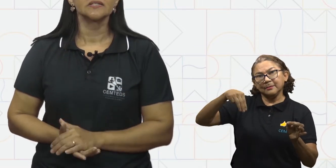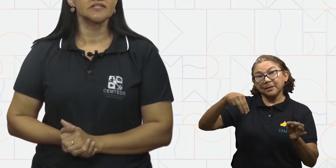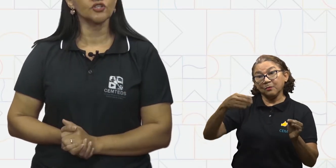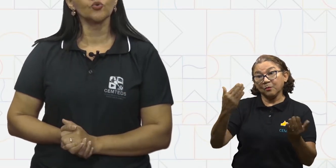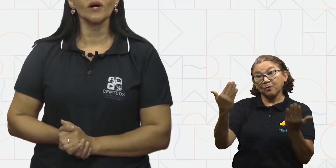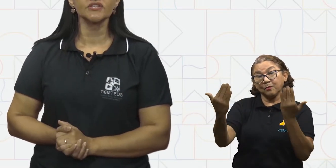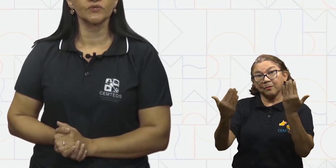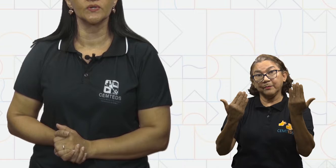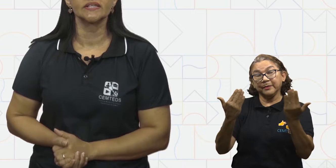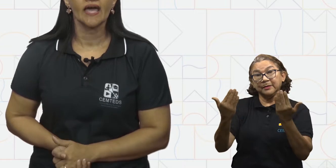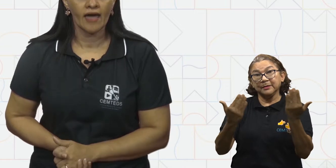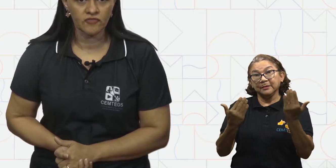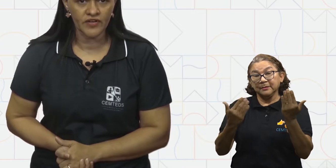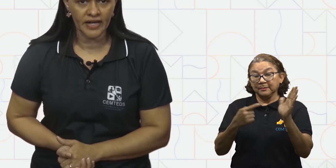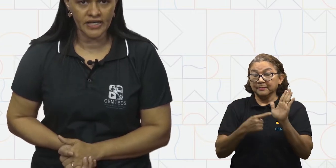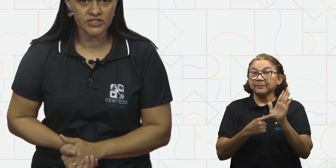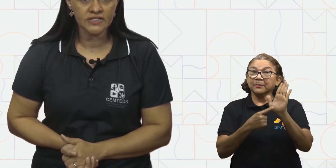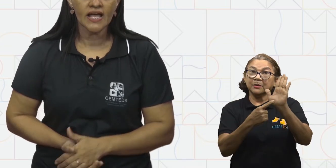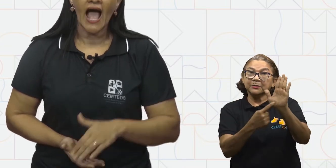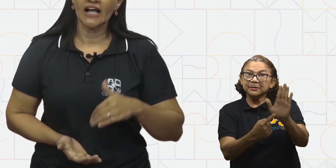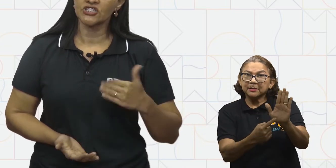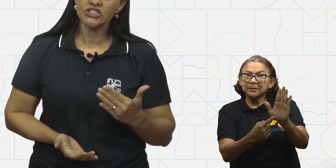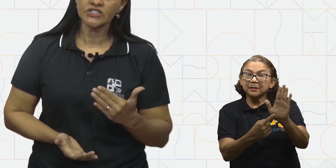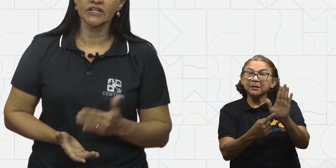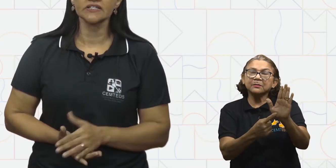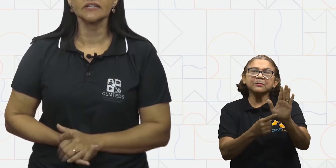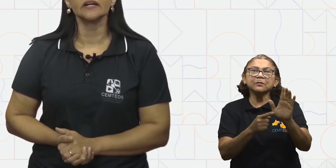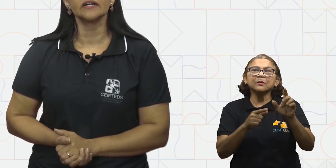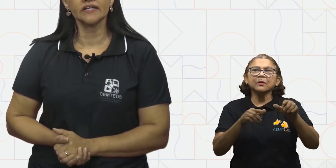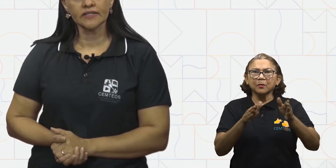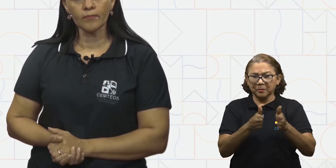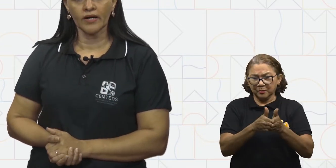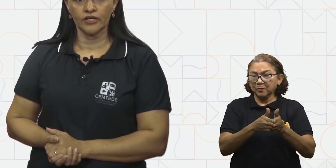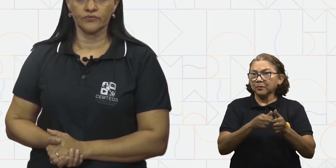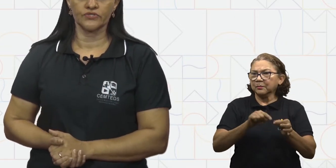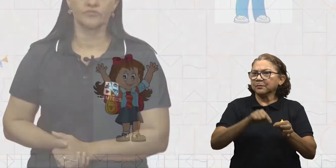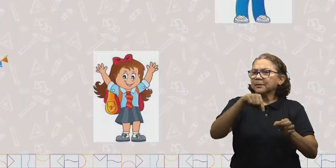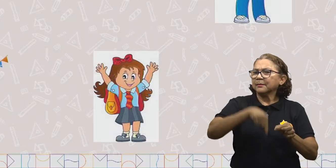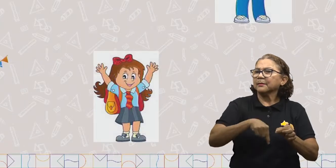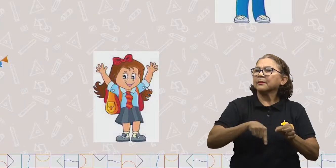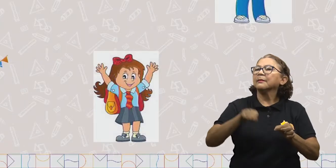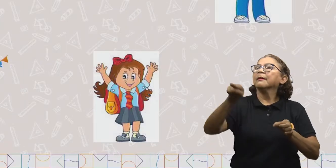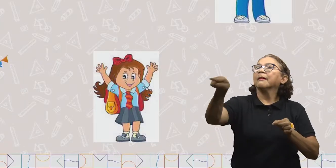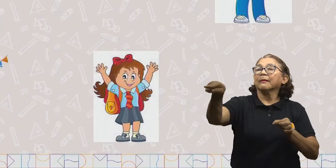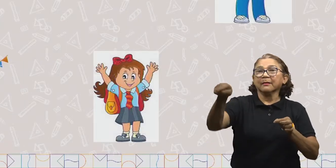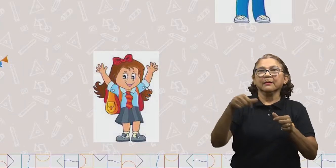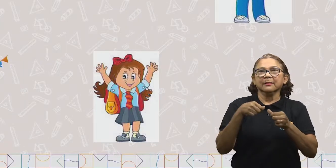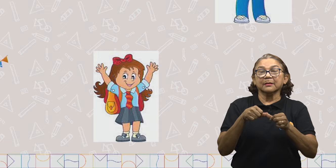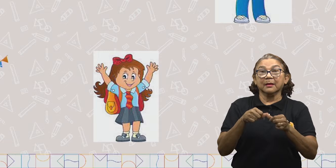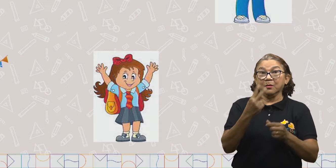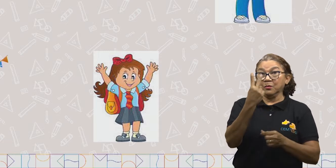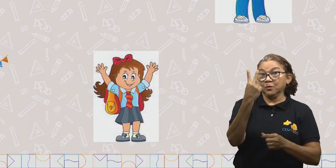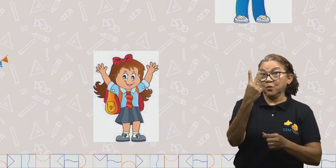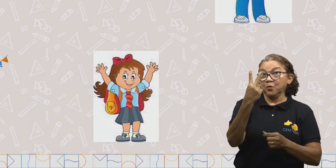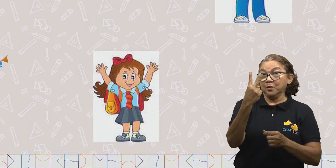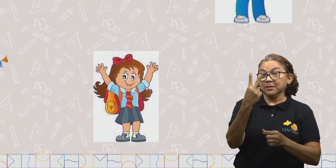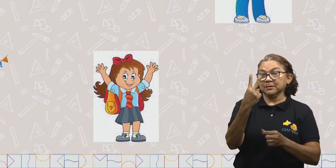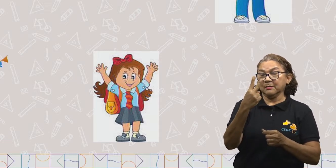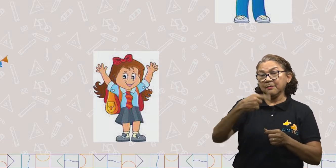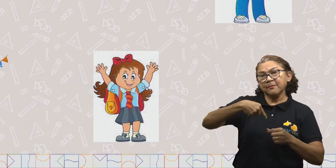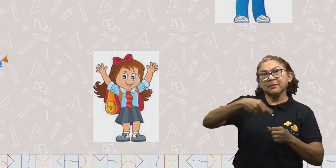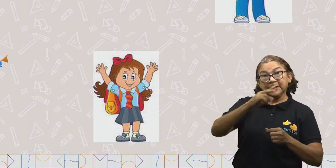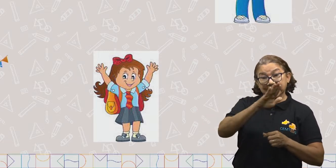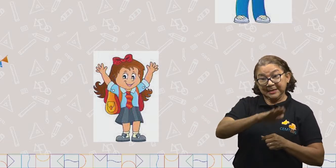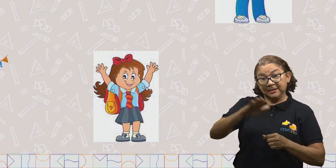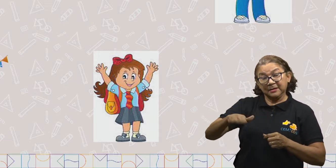comparar situações referentes à distância e tamanhos. Aqui temos duas crianças que